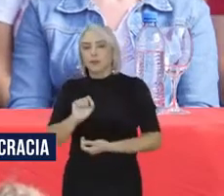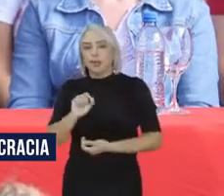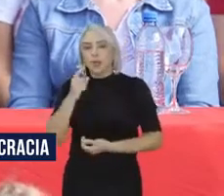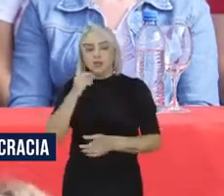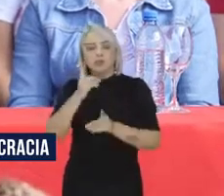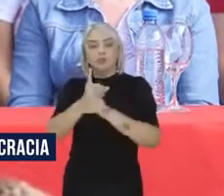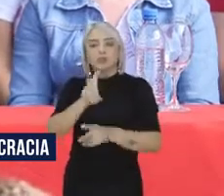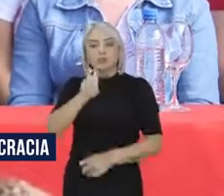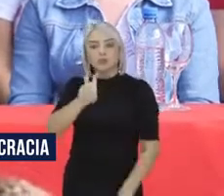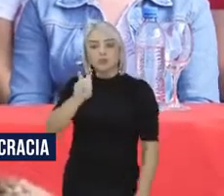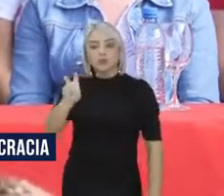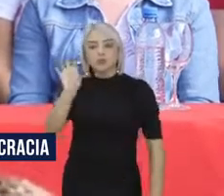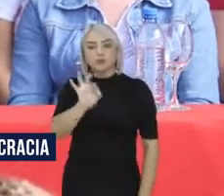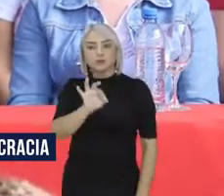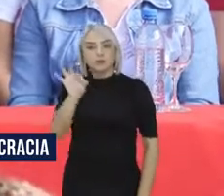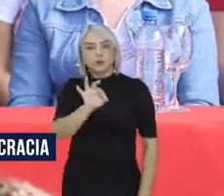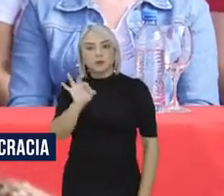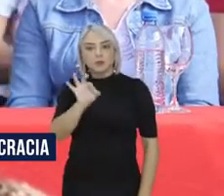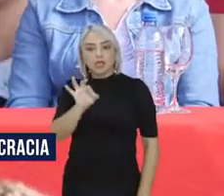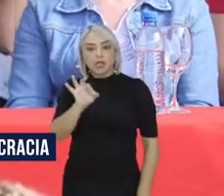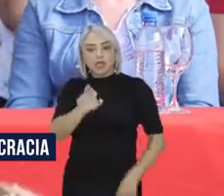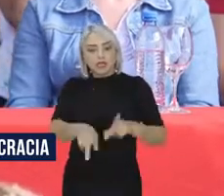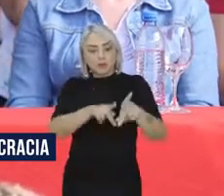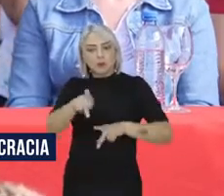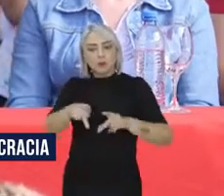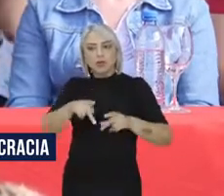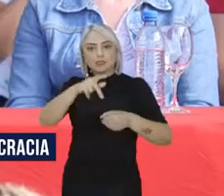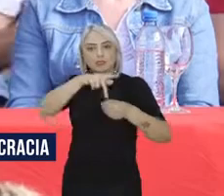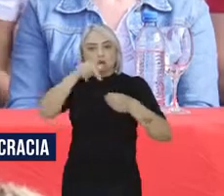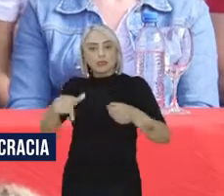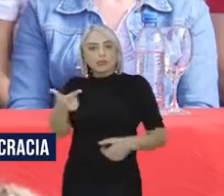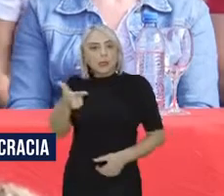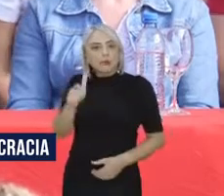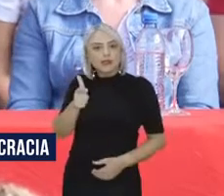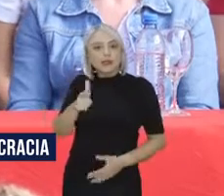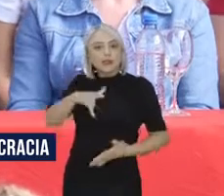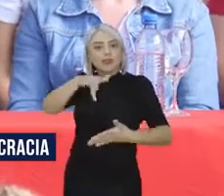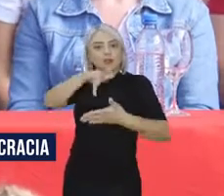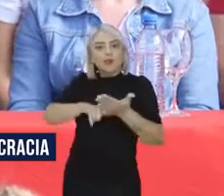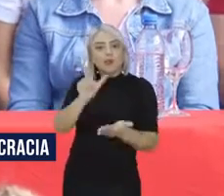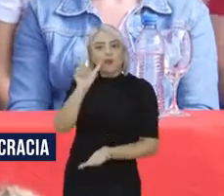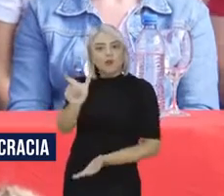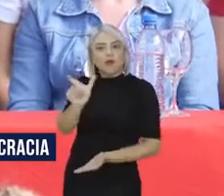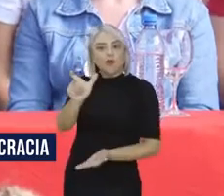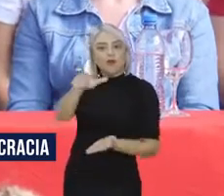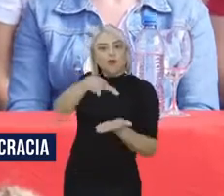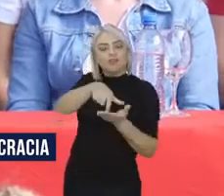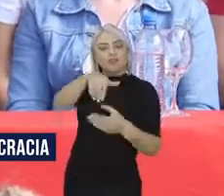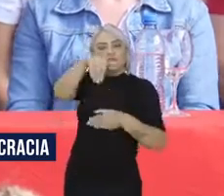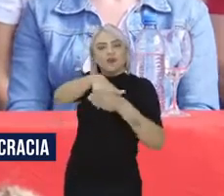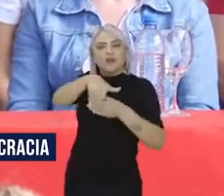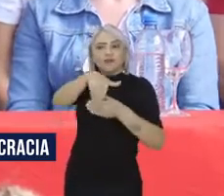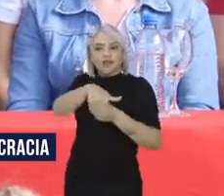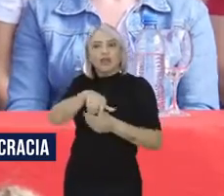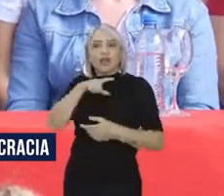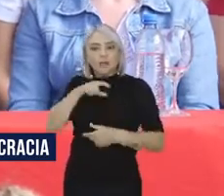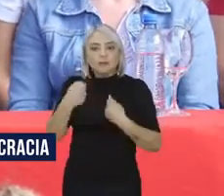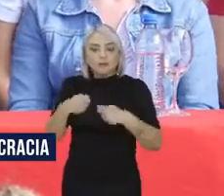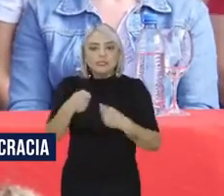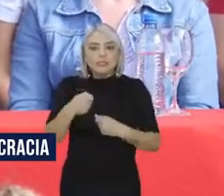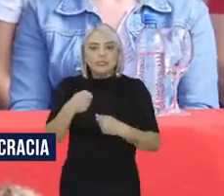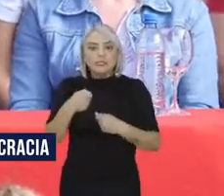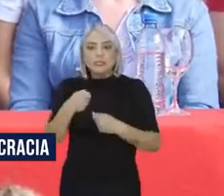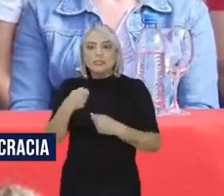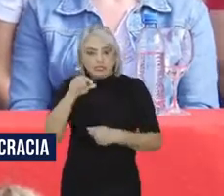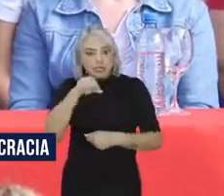da quebrada não tem título ainda, né? Mas 94% eles querem tirar esse título. E eu queria fazer